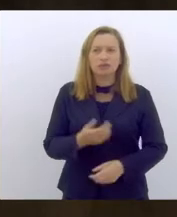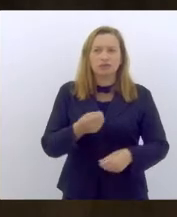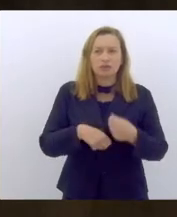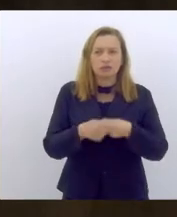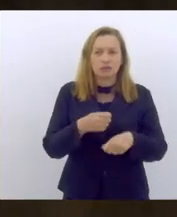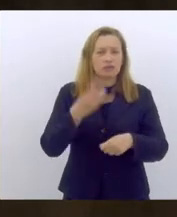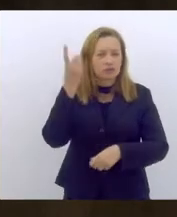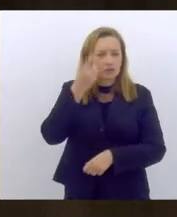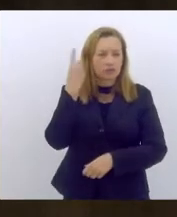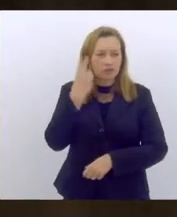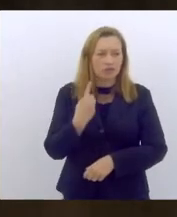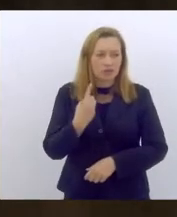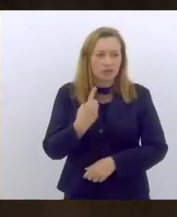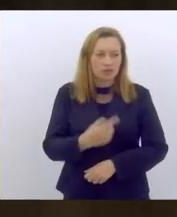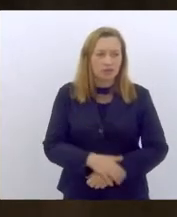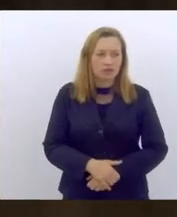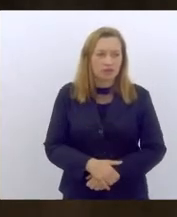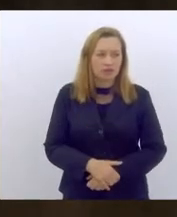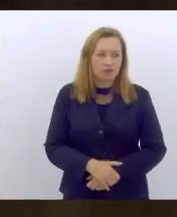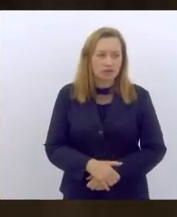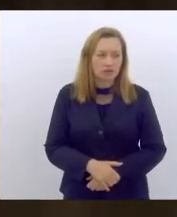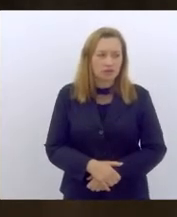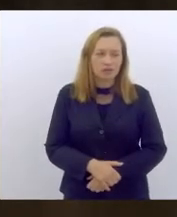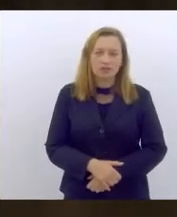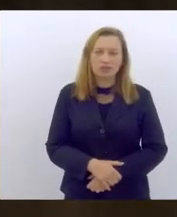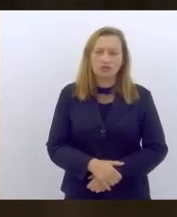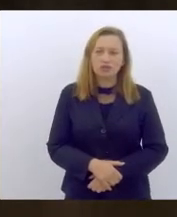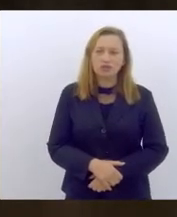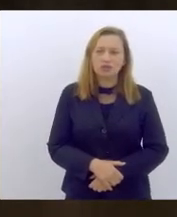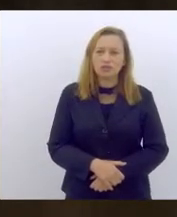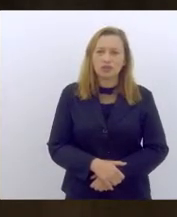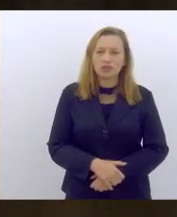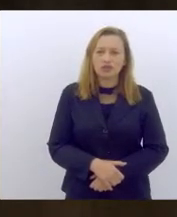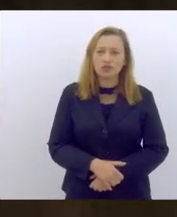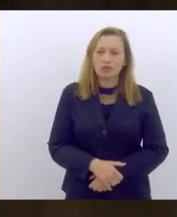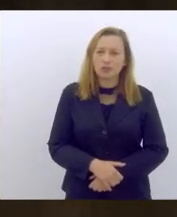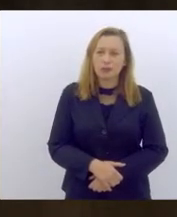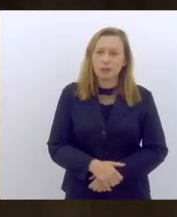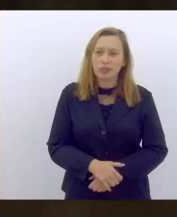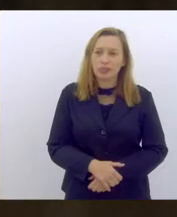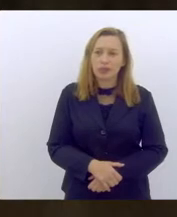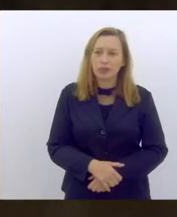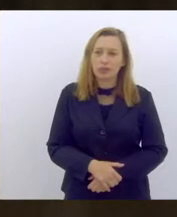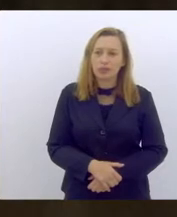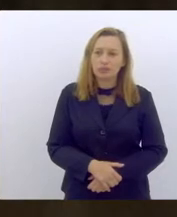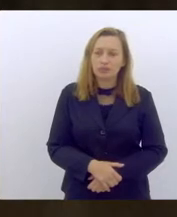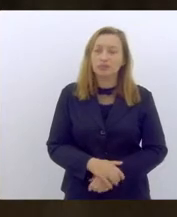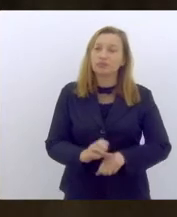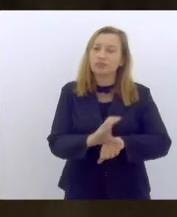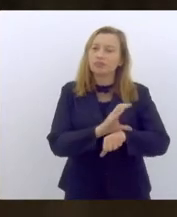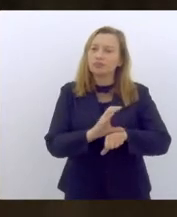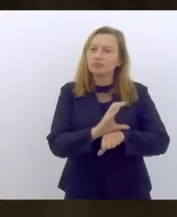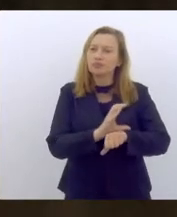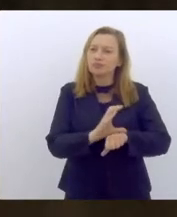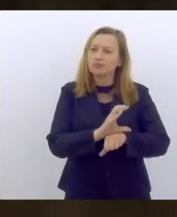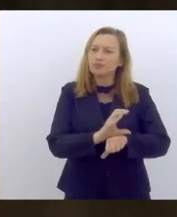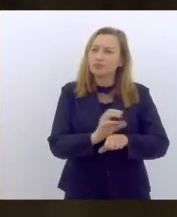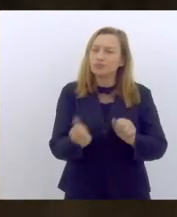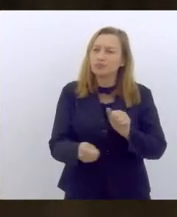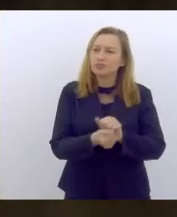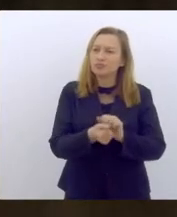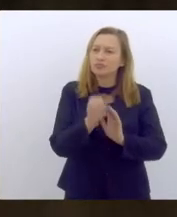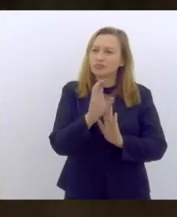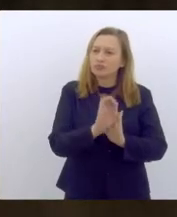Dani Monteiro assim poxa Presidente o parecer é pela constitucionalidade com